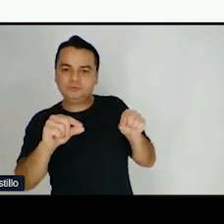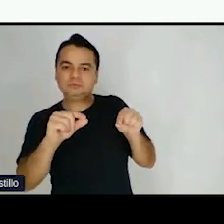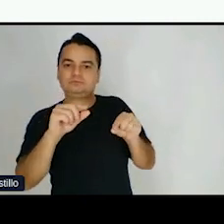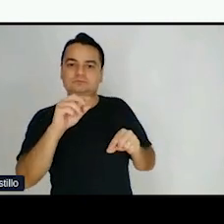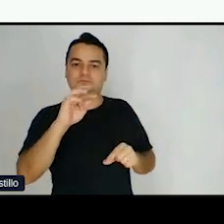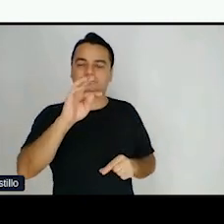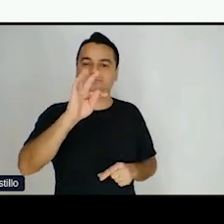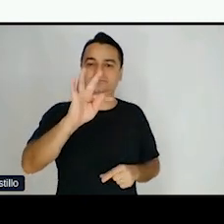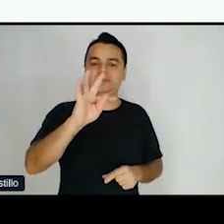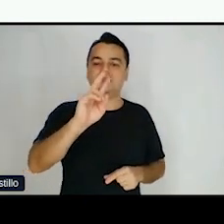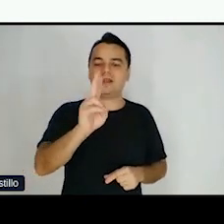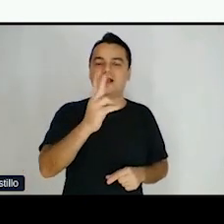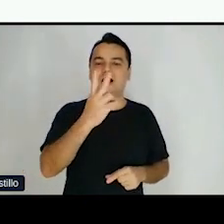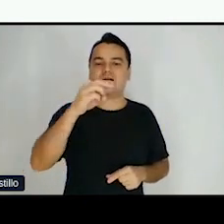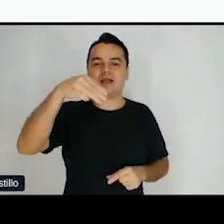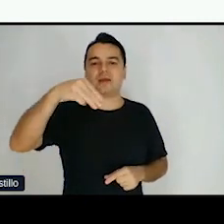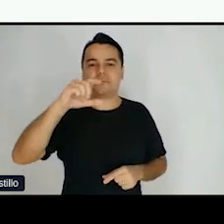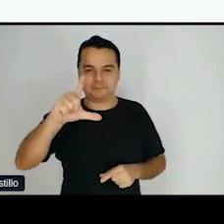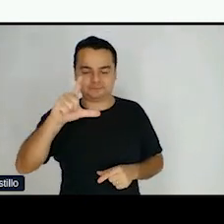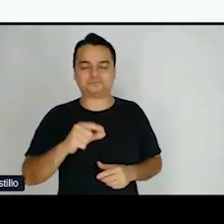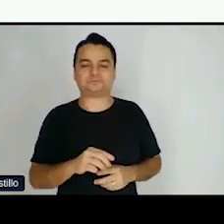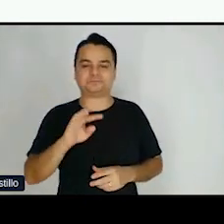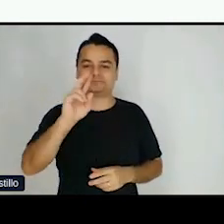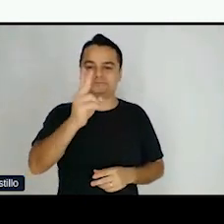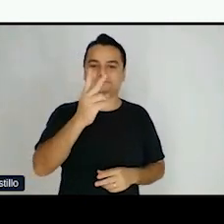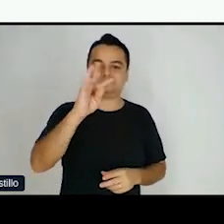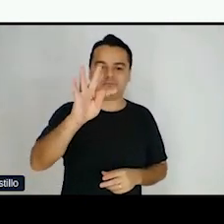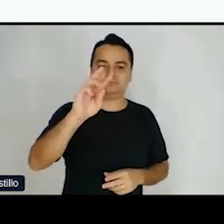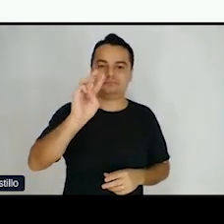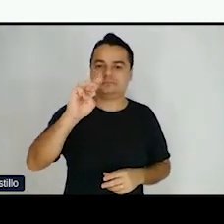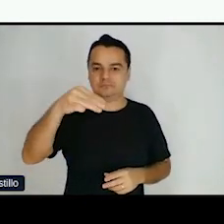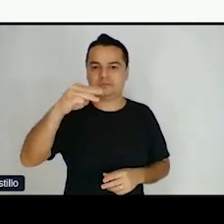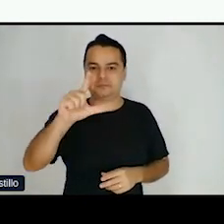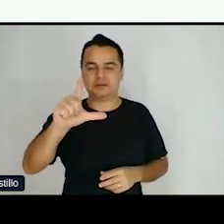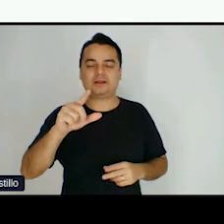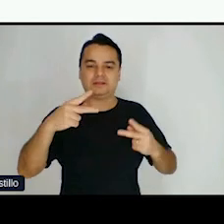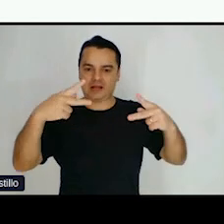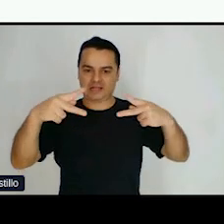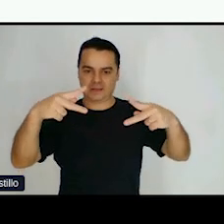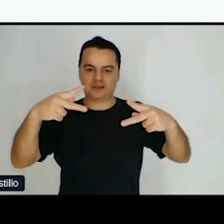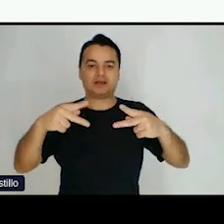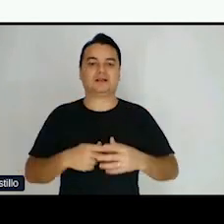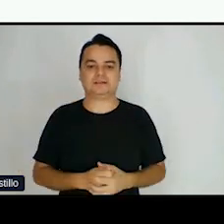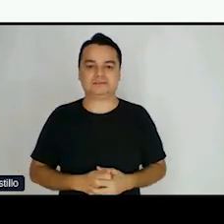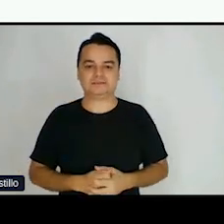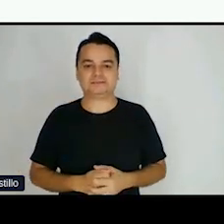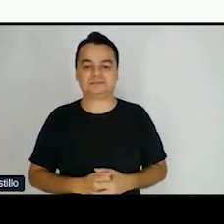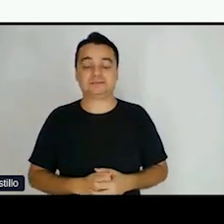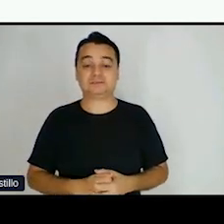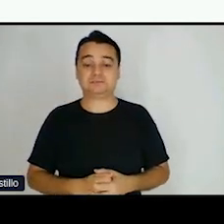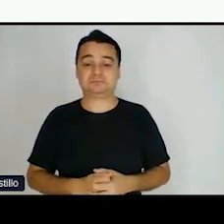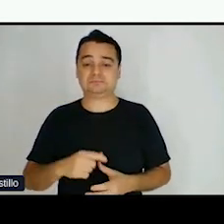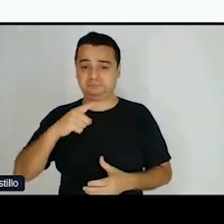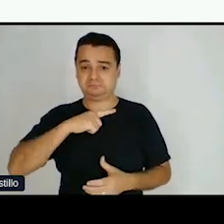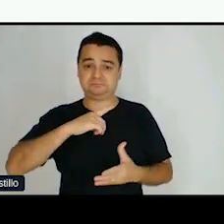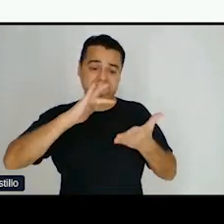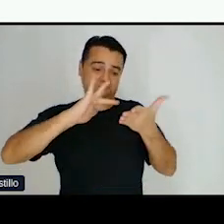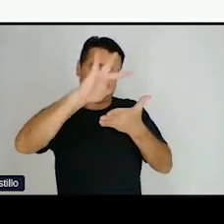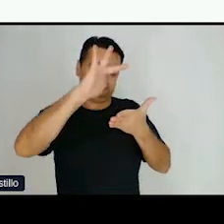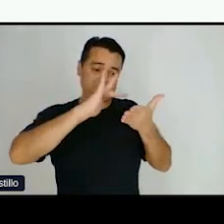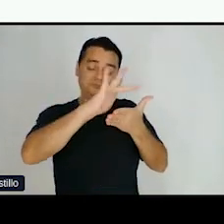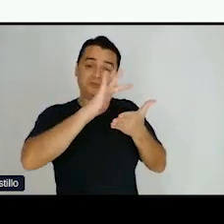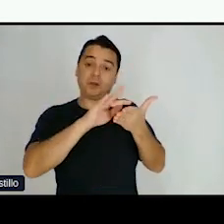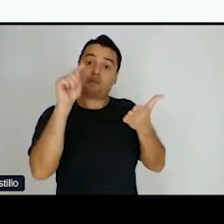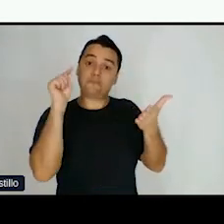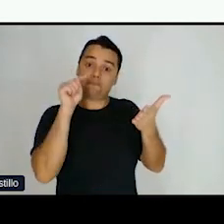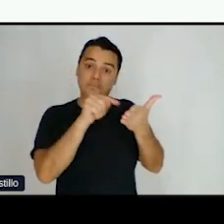FHML. E tem um termo, né, que eu declaro e li, eu li os termos. Botão concluir acordo.